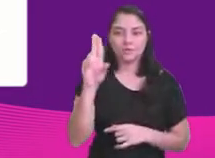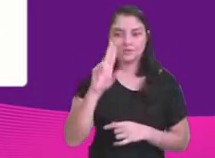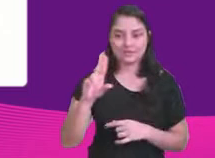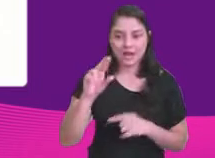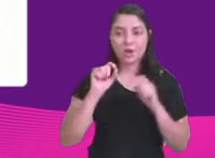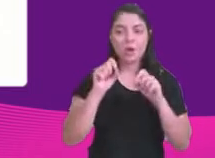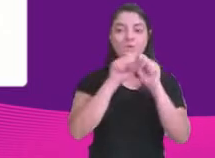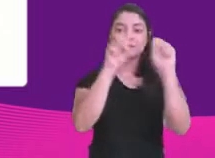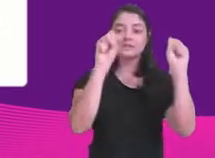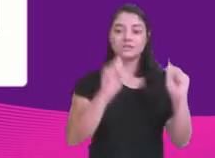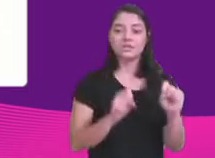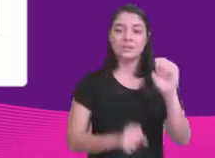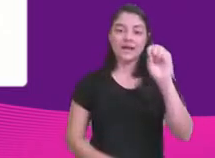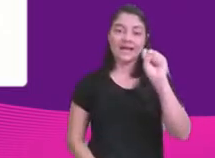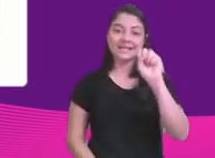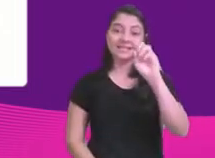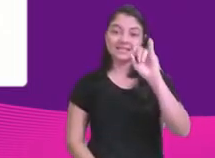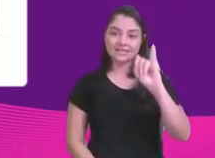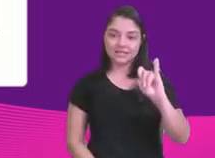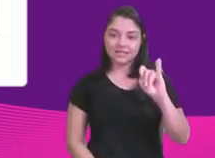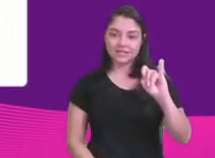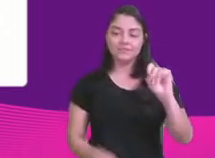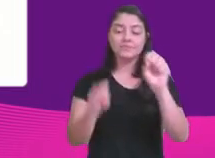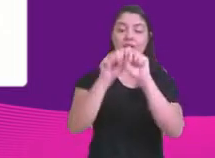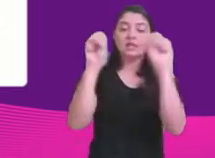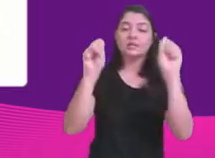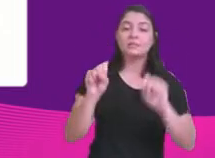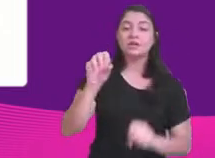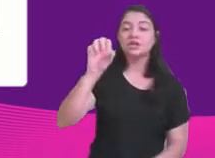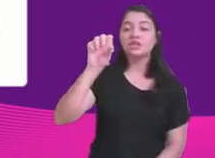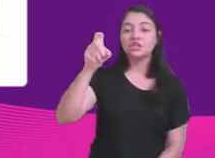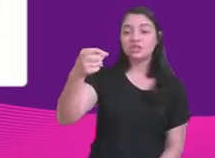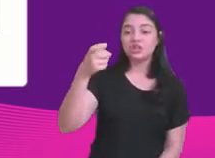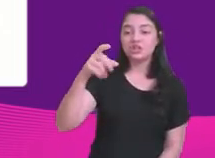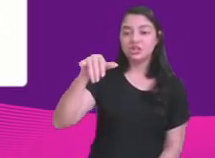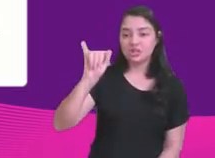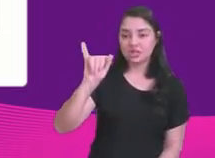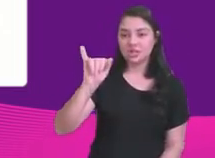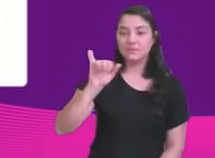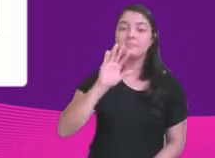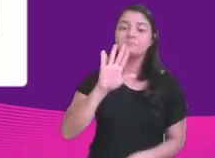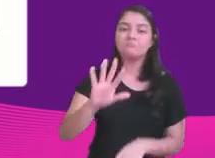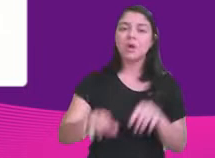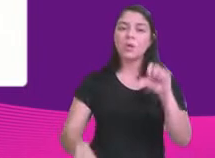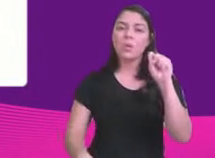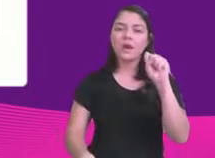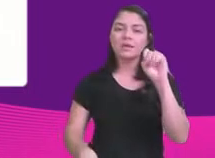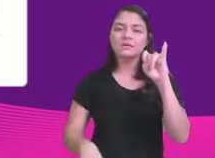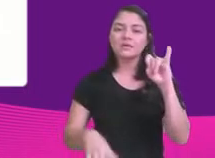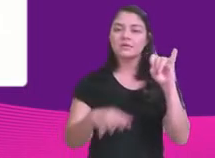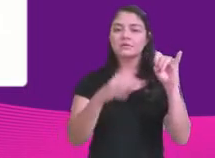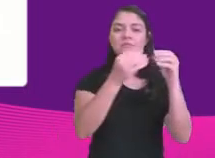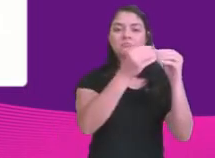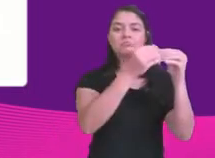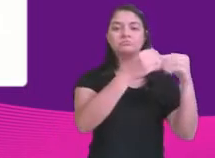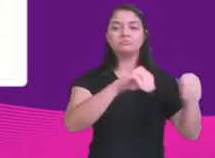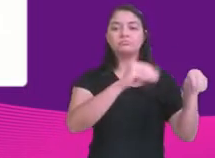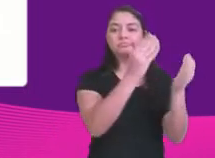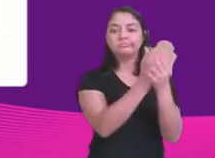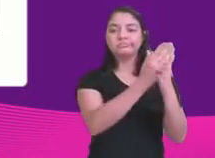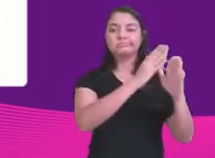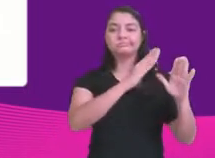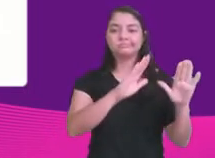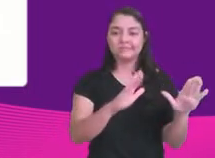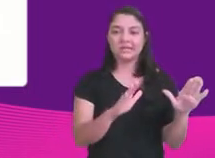e o sistema XI. O sistema SI será descontinuado dentro de 1 ano e meio. Desta forma, está